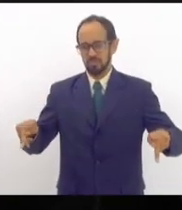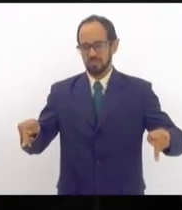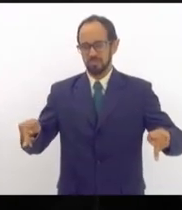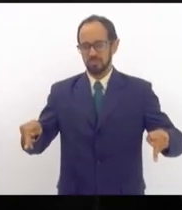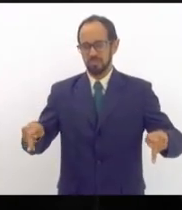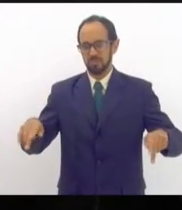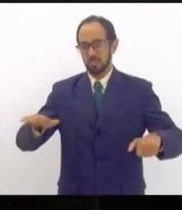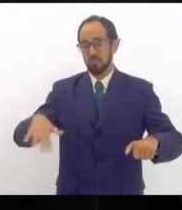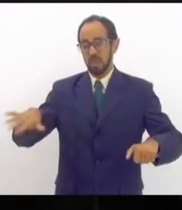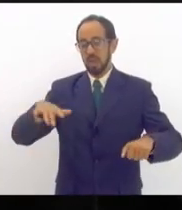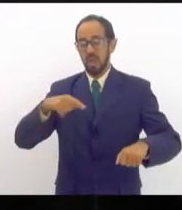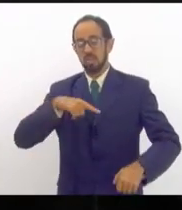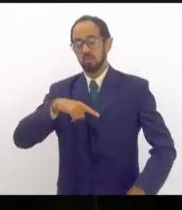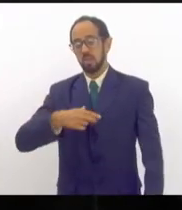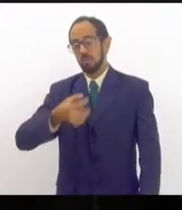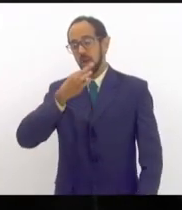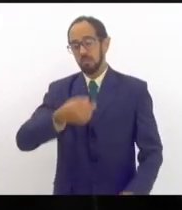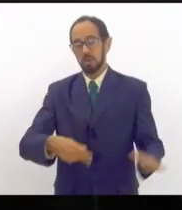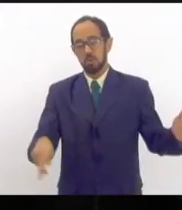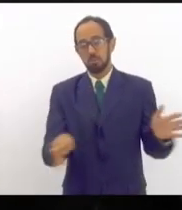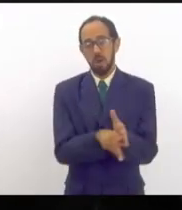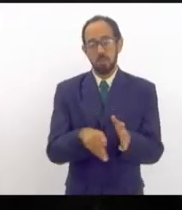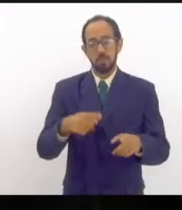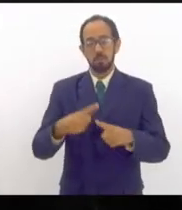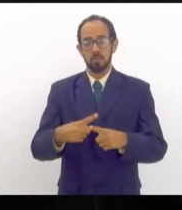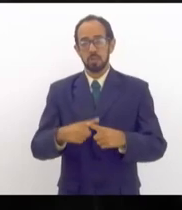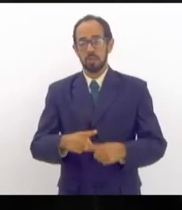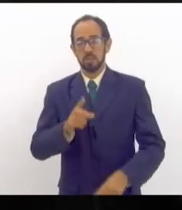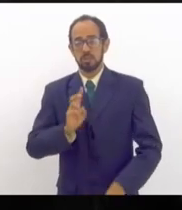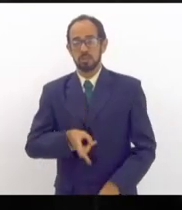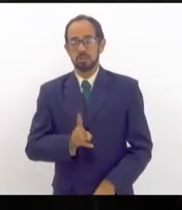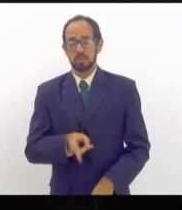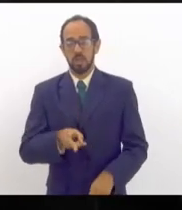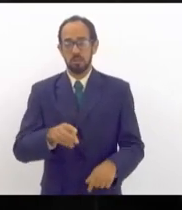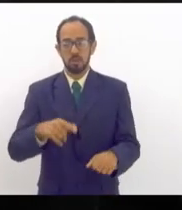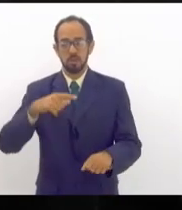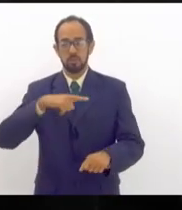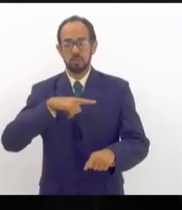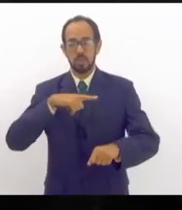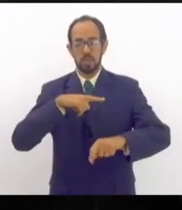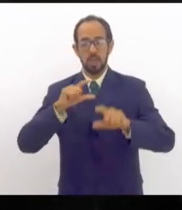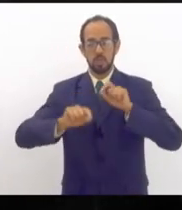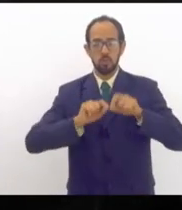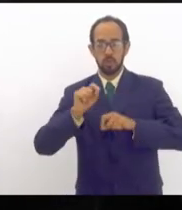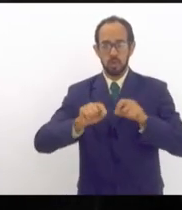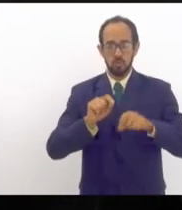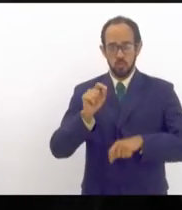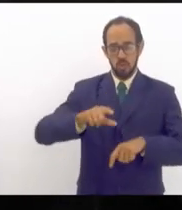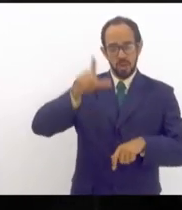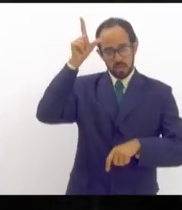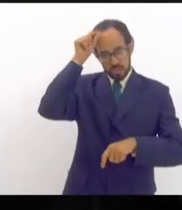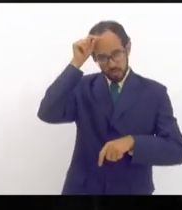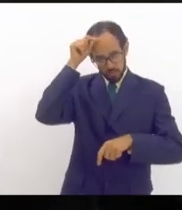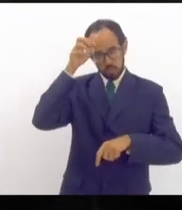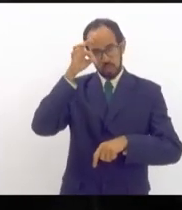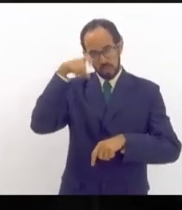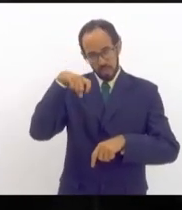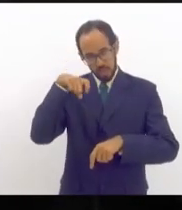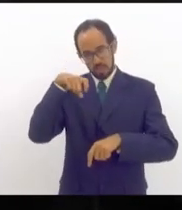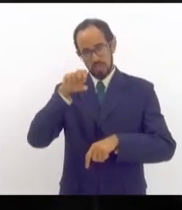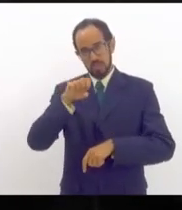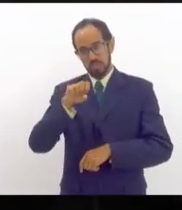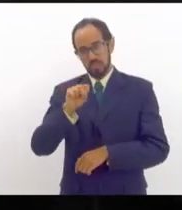forma opinião porque sempre que você alivia as condições da taxa SELIC